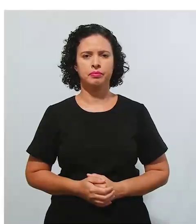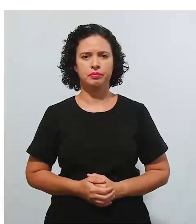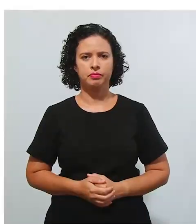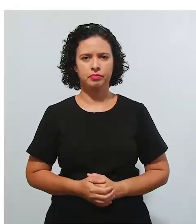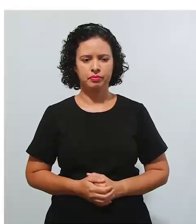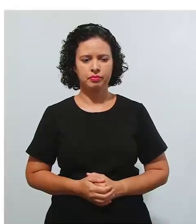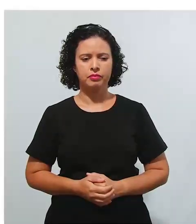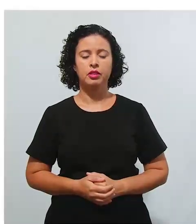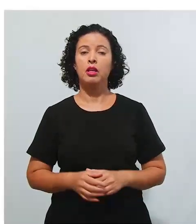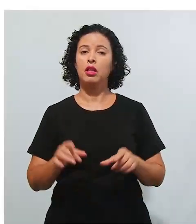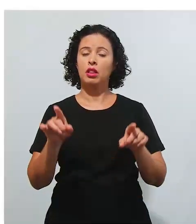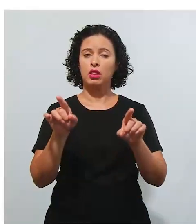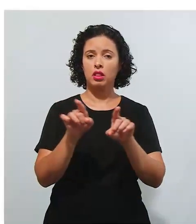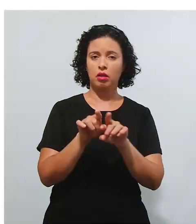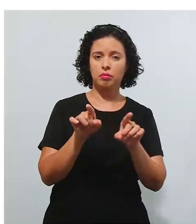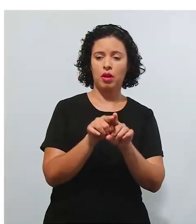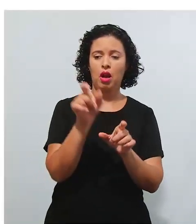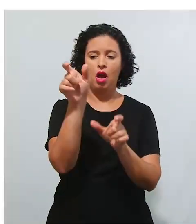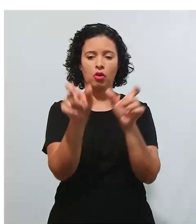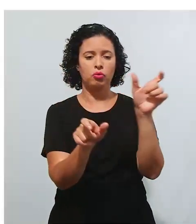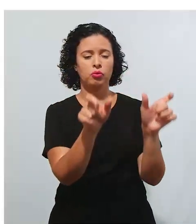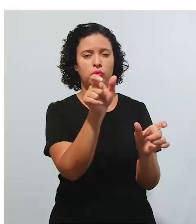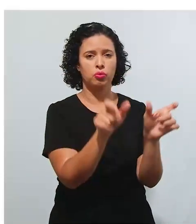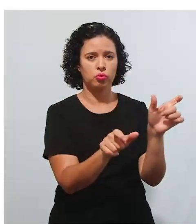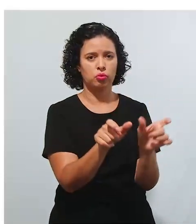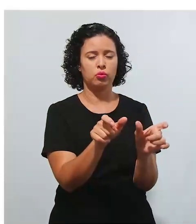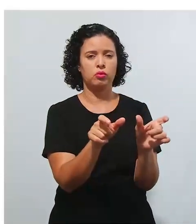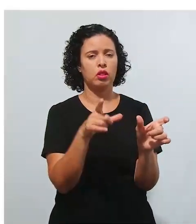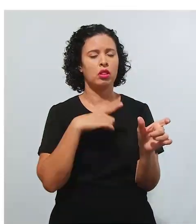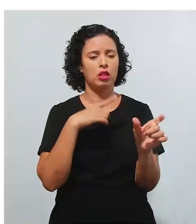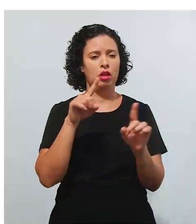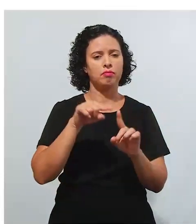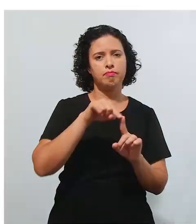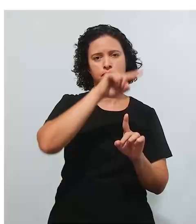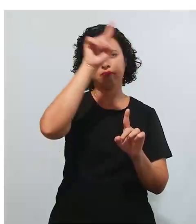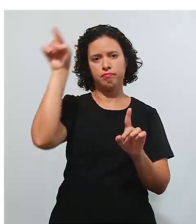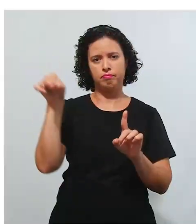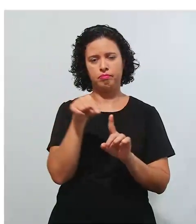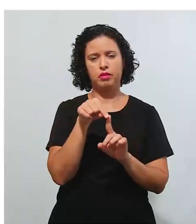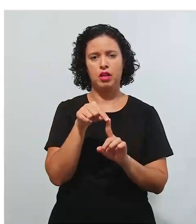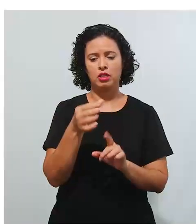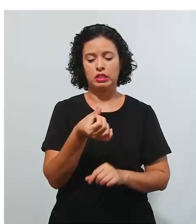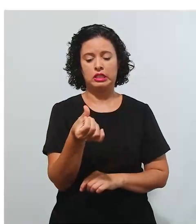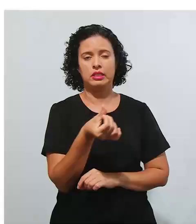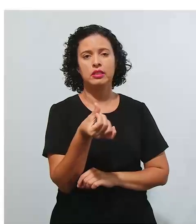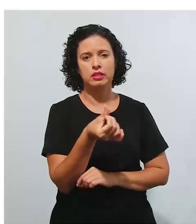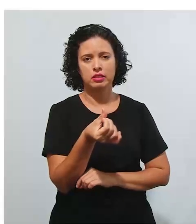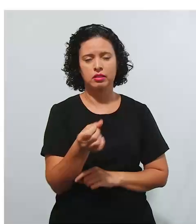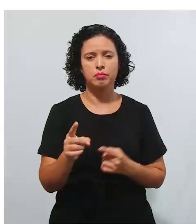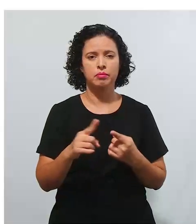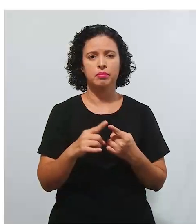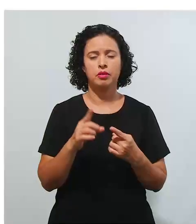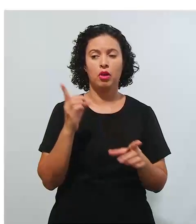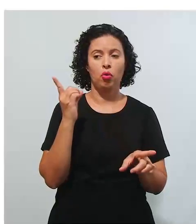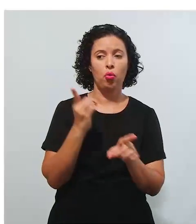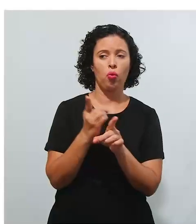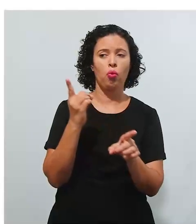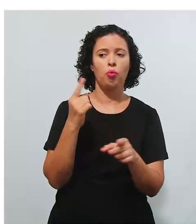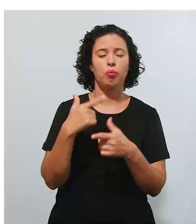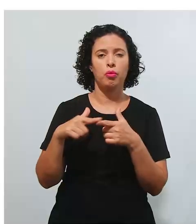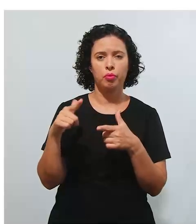Falando ainda do ciclo e das fases, os autores esquematizam um ciclo de 6 fases. A primeira é a identificação de um